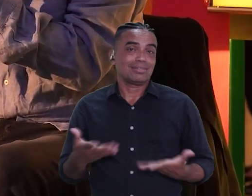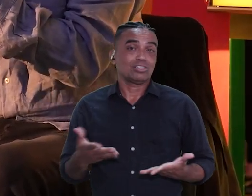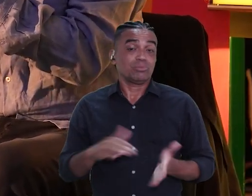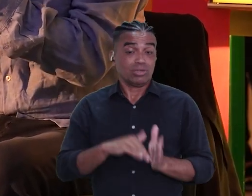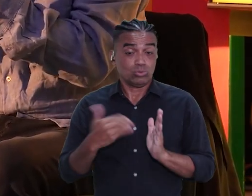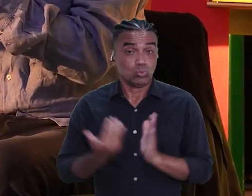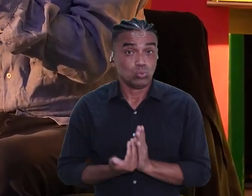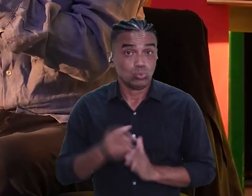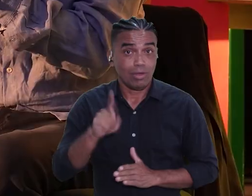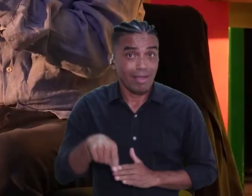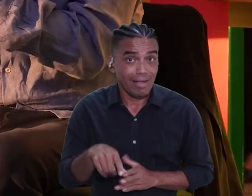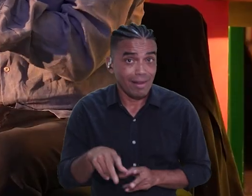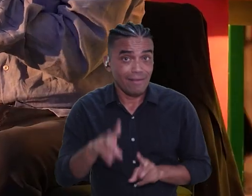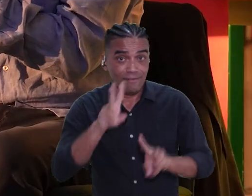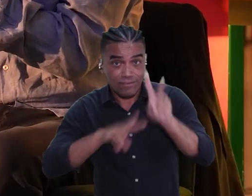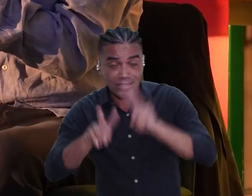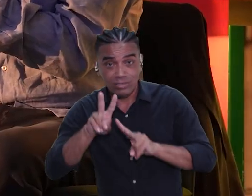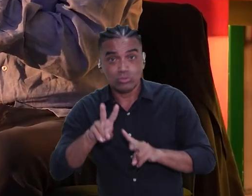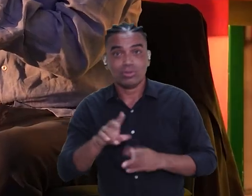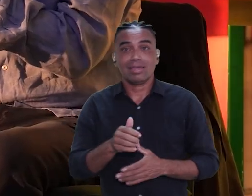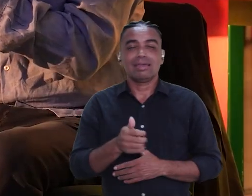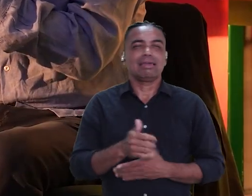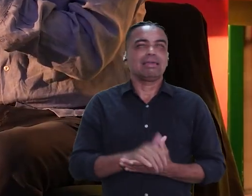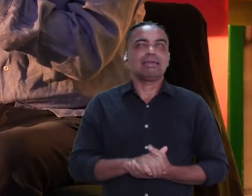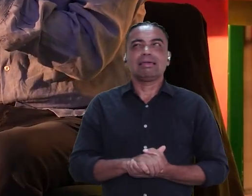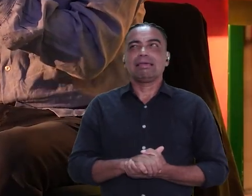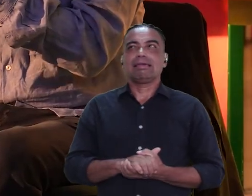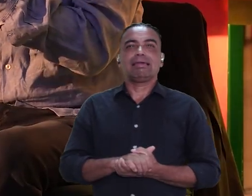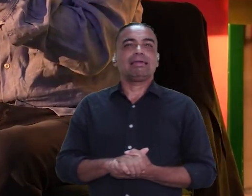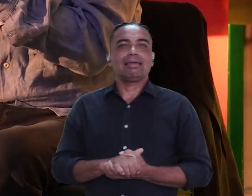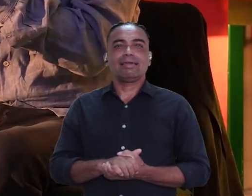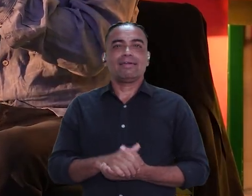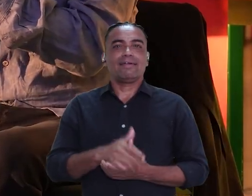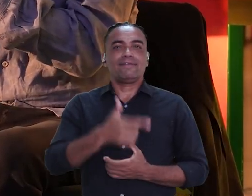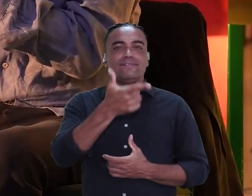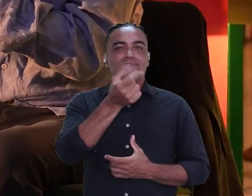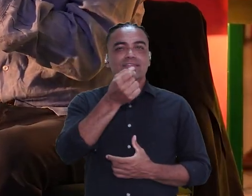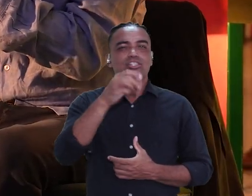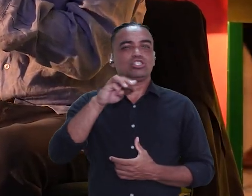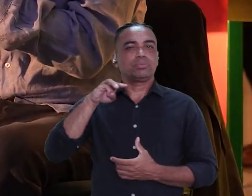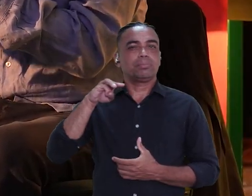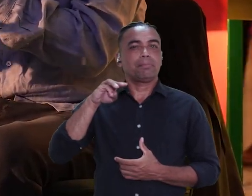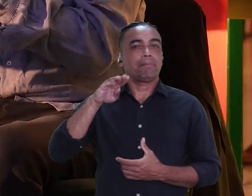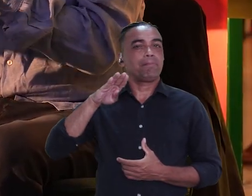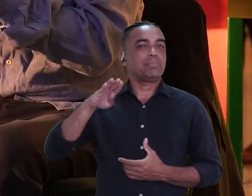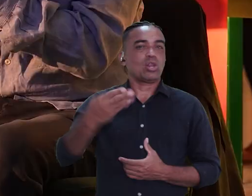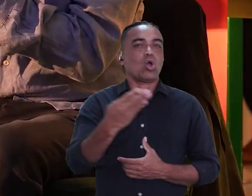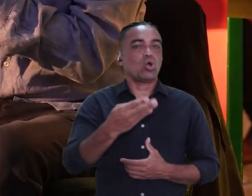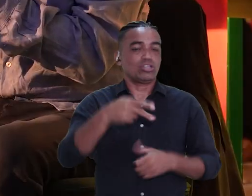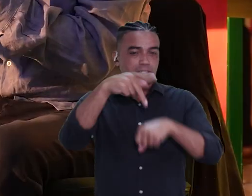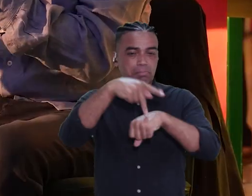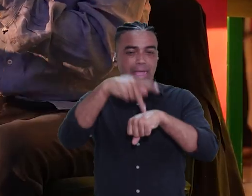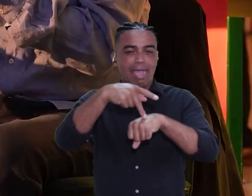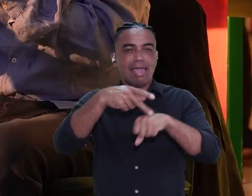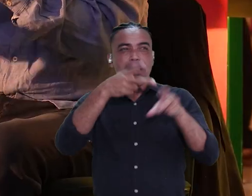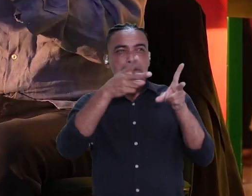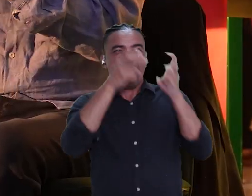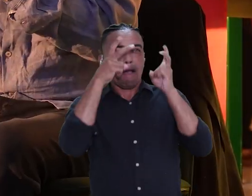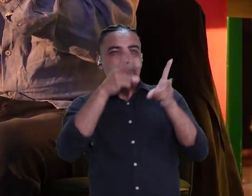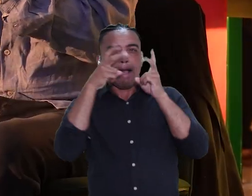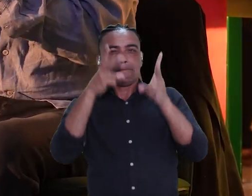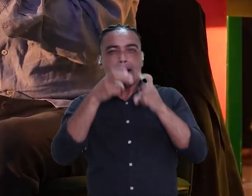porque tudo aquilo era interpretado, as 20 bilhões de pedras exploradas,